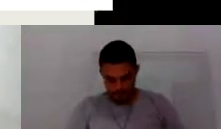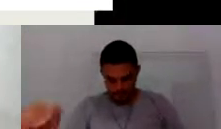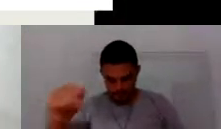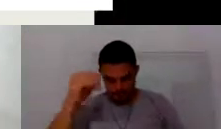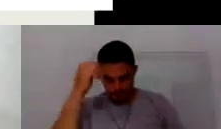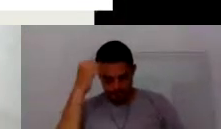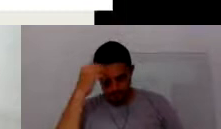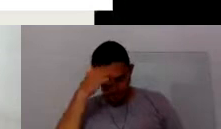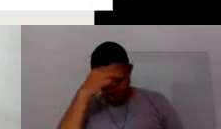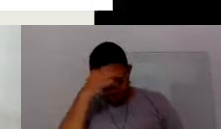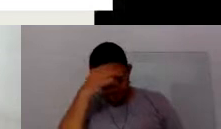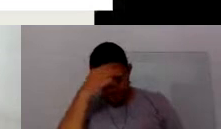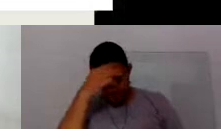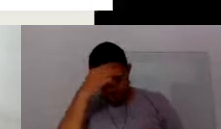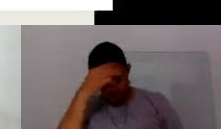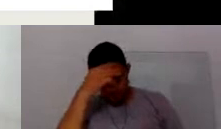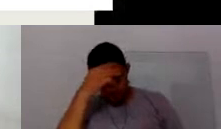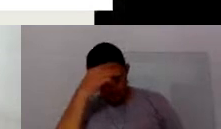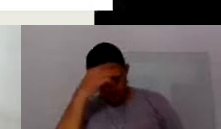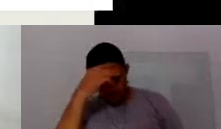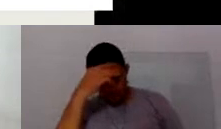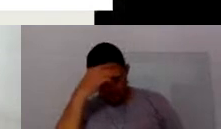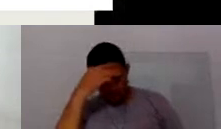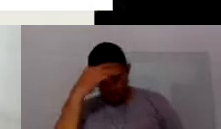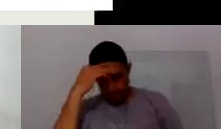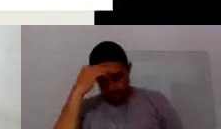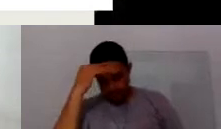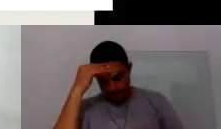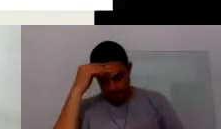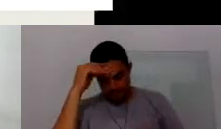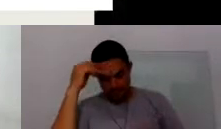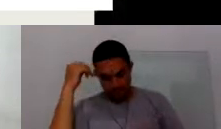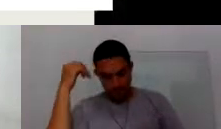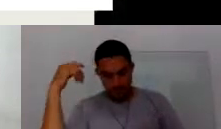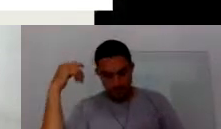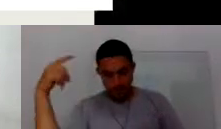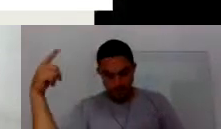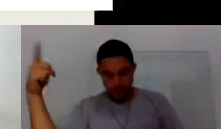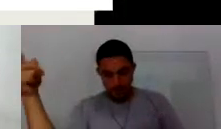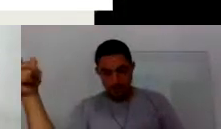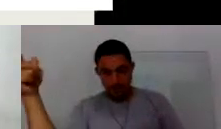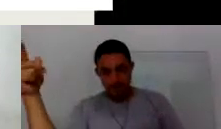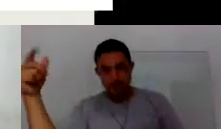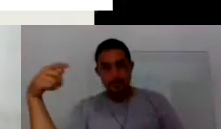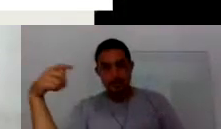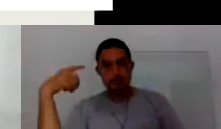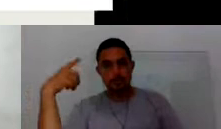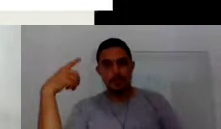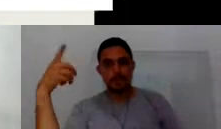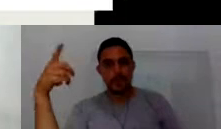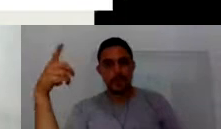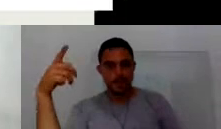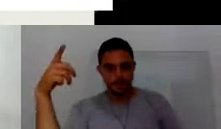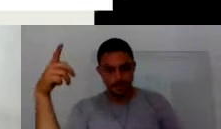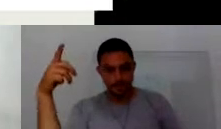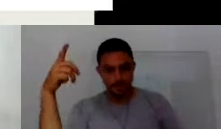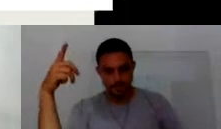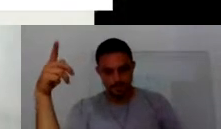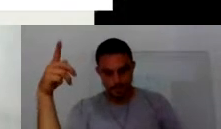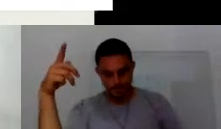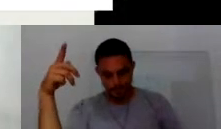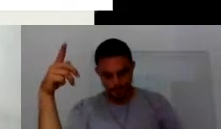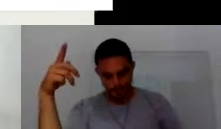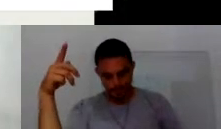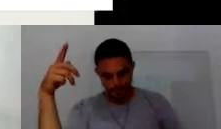Eu ativei o mudo em todo mundo de novo, mas é assim, ó. Agora eu vou fazer uma pergunta diferente. Se tiver alguém que não enxerga a tela